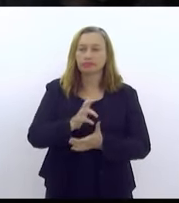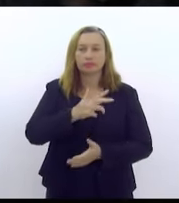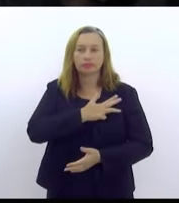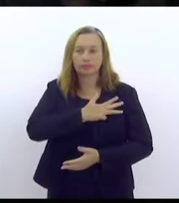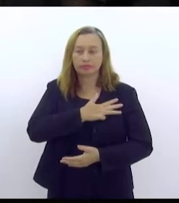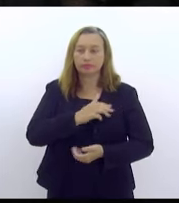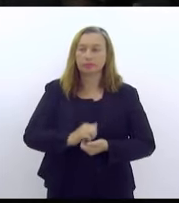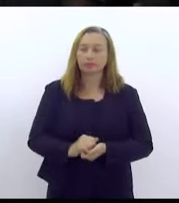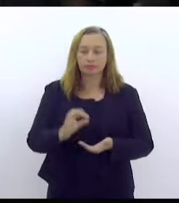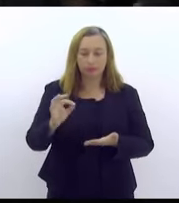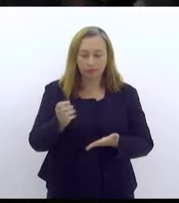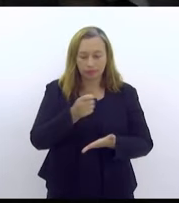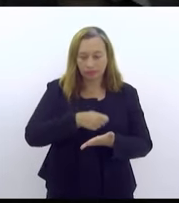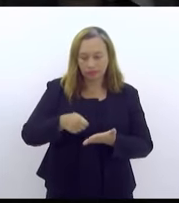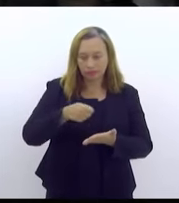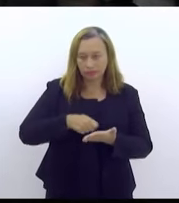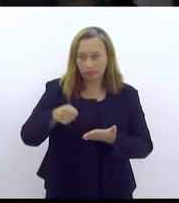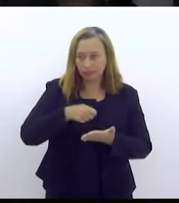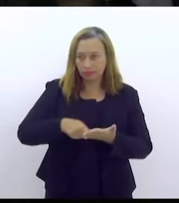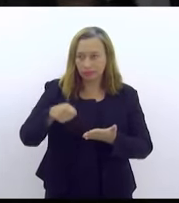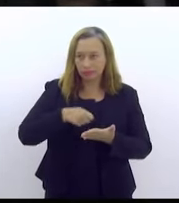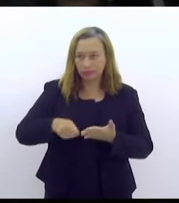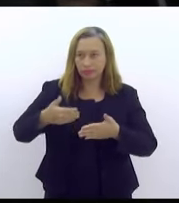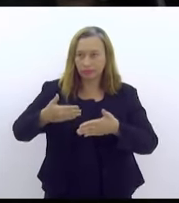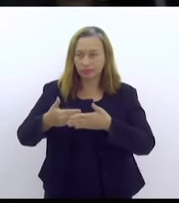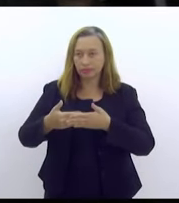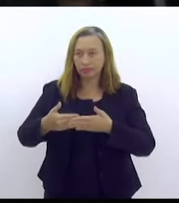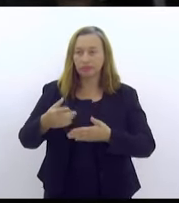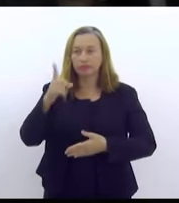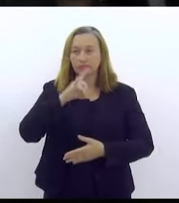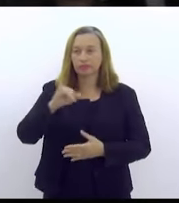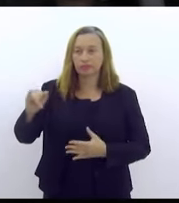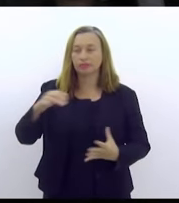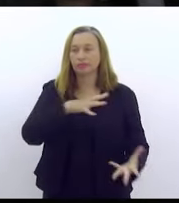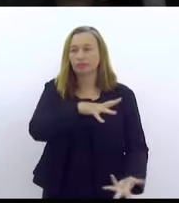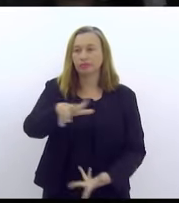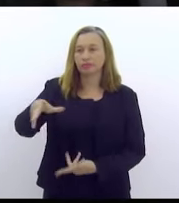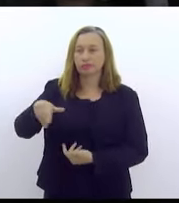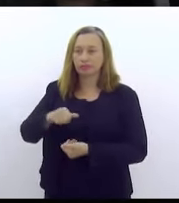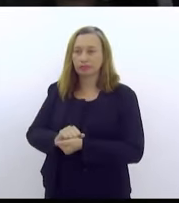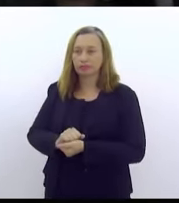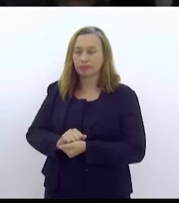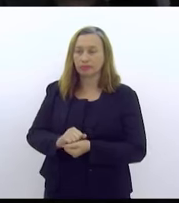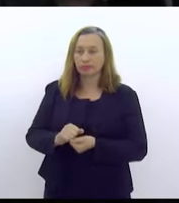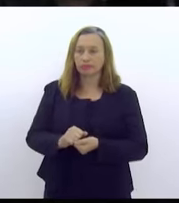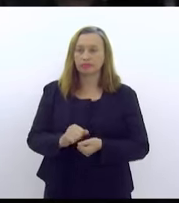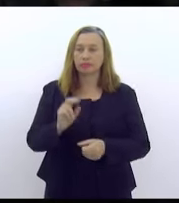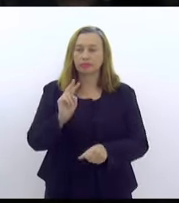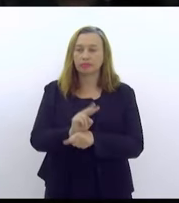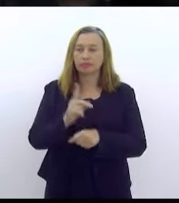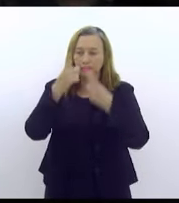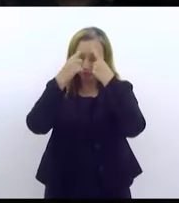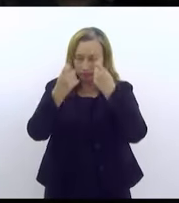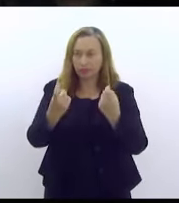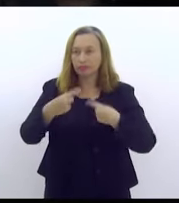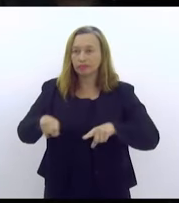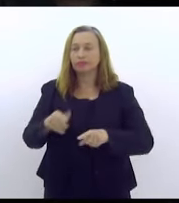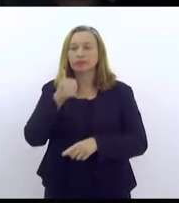escrevo já que nós nos aproximamos do Dia Internacional para a Prevenção da Violência contra as Mulheres.